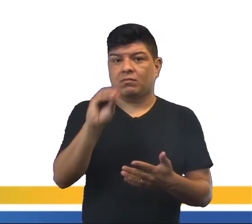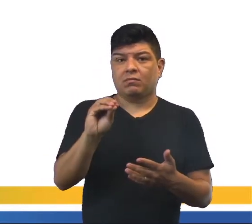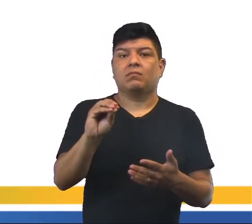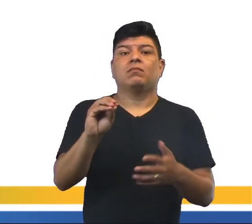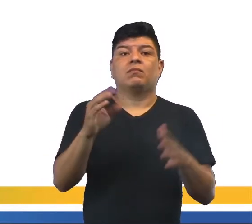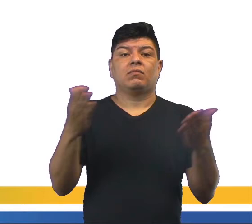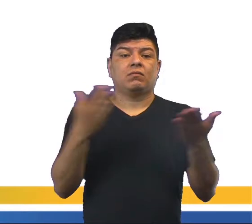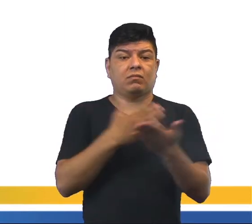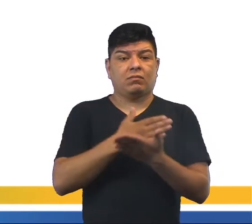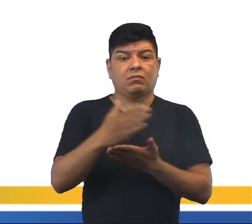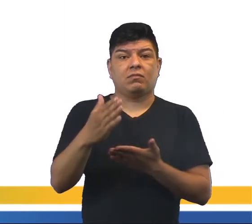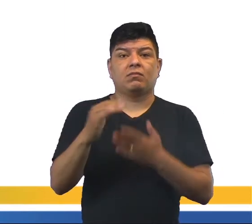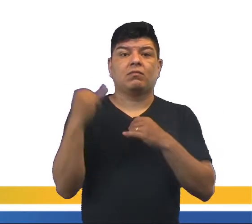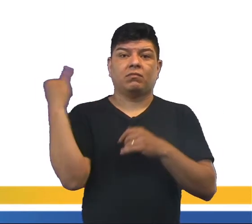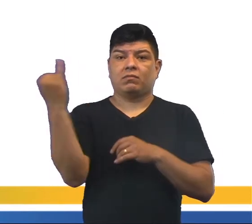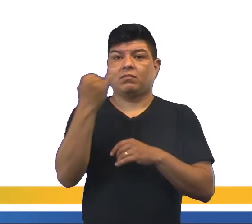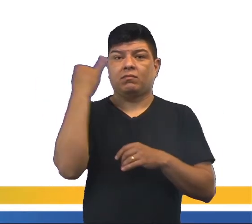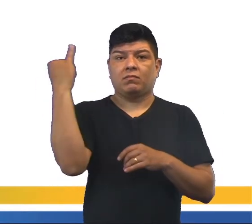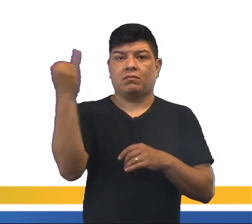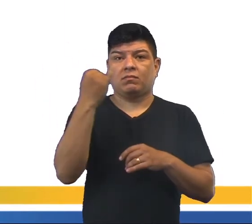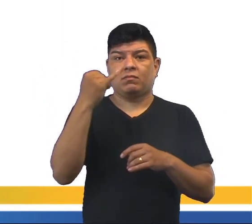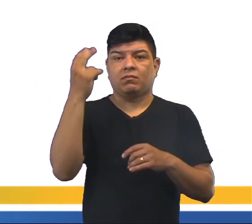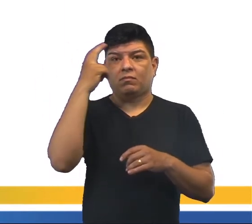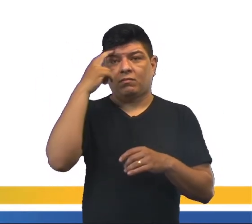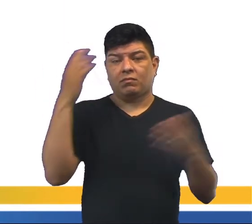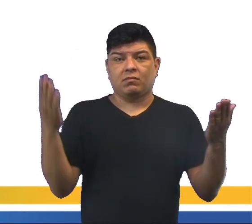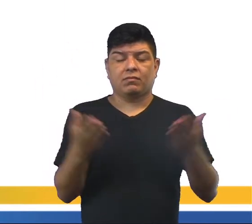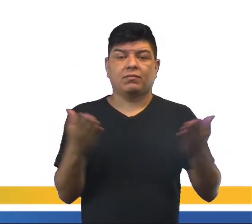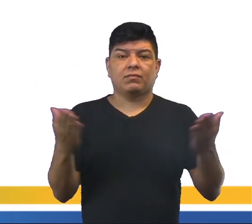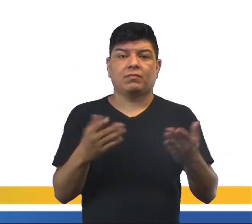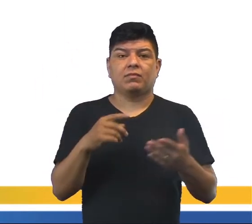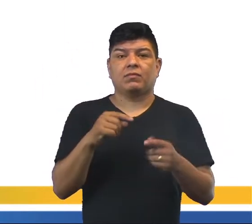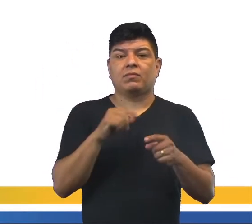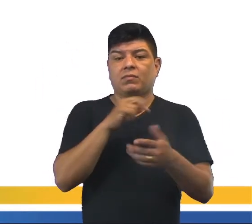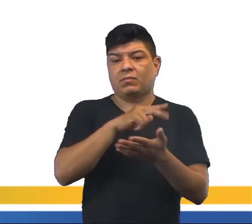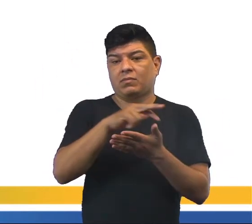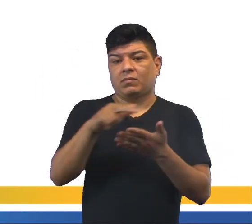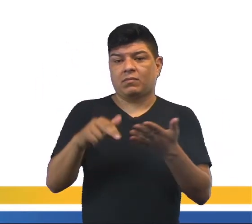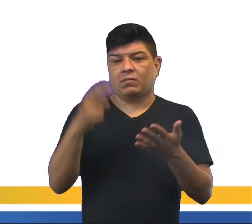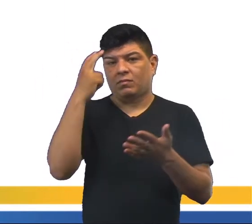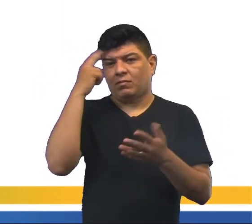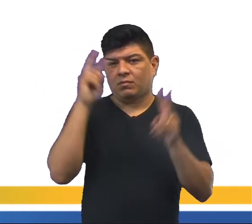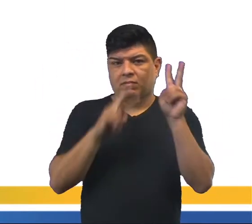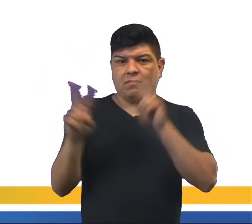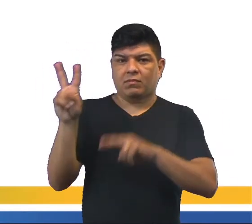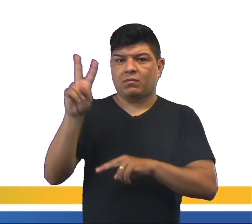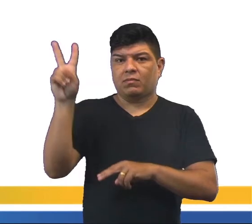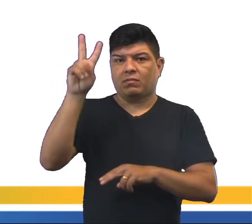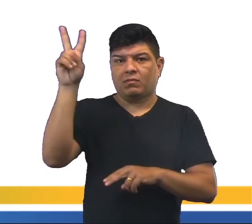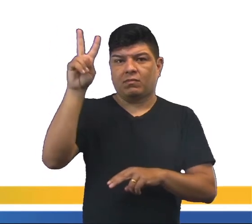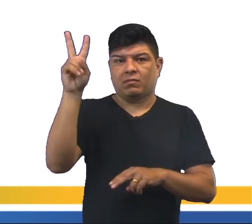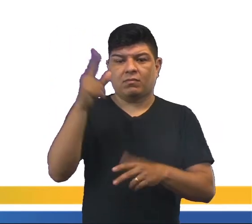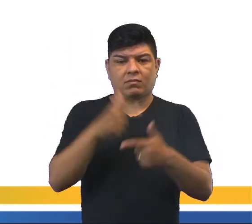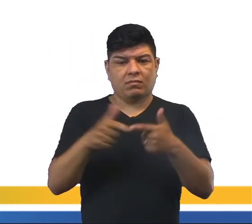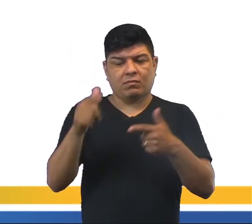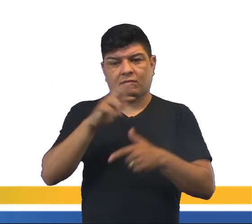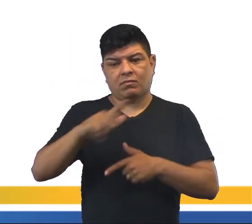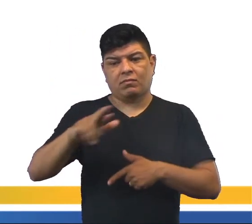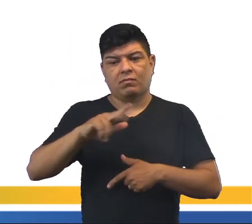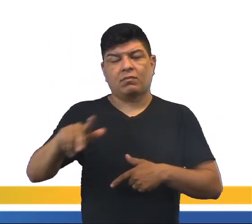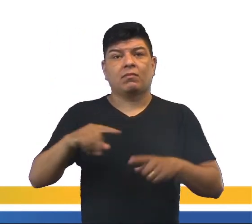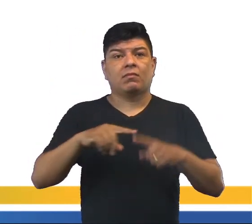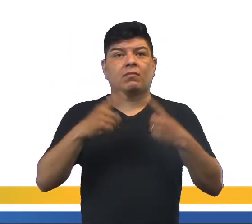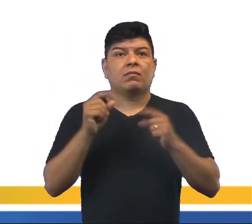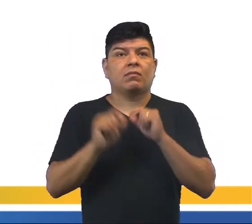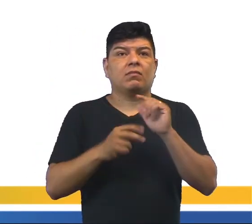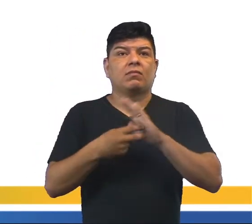tempos começaram a adquirir importância no cenário cultural. Afinal, a diversidade cultural deve ser vista como um valor e não como um problema. Mas o